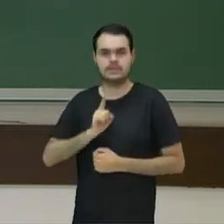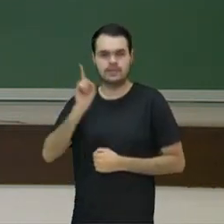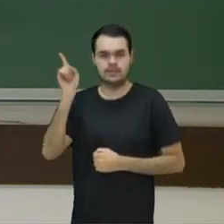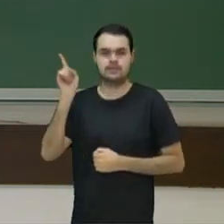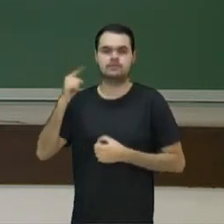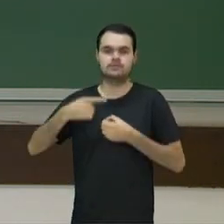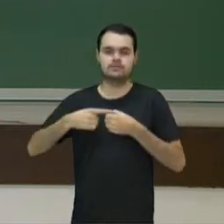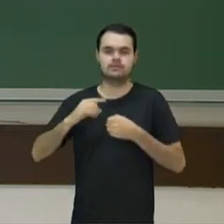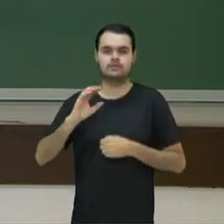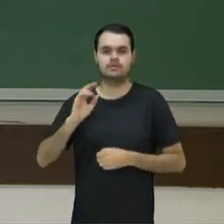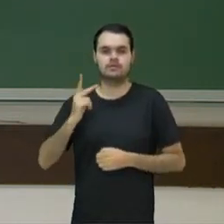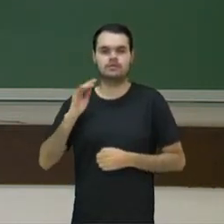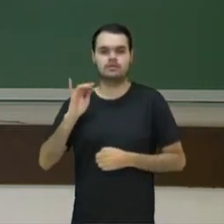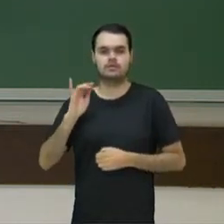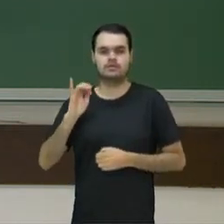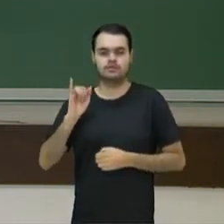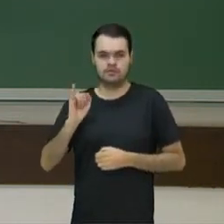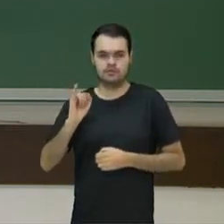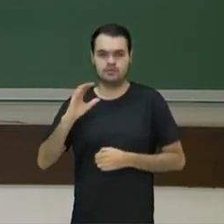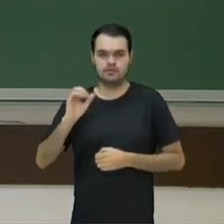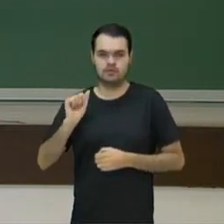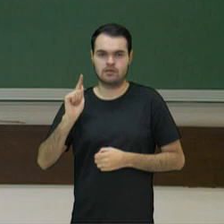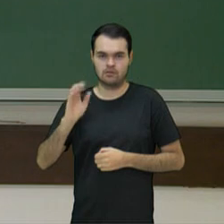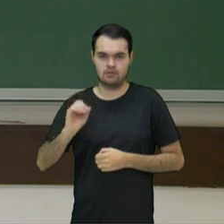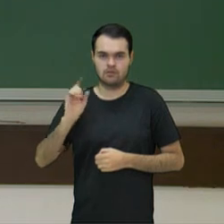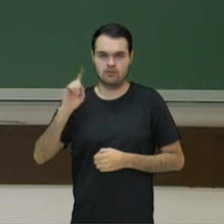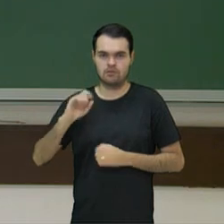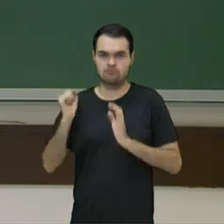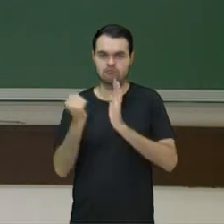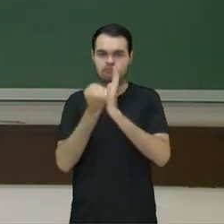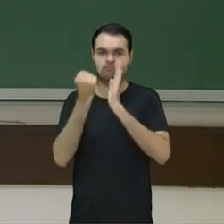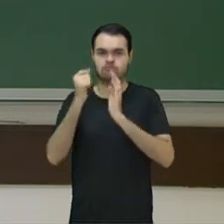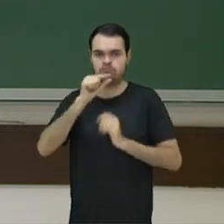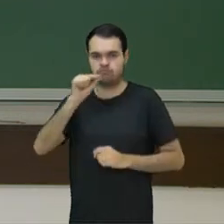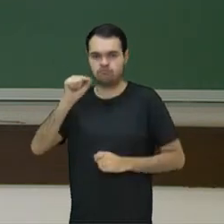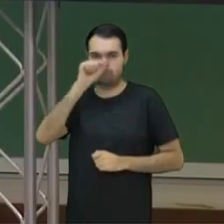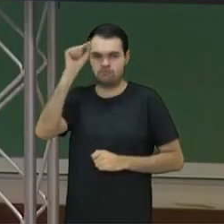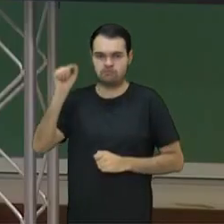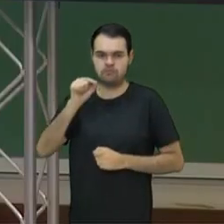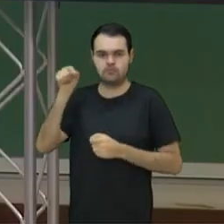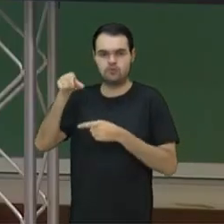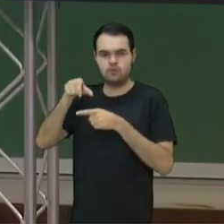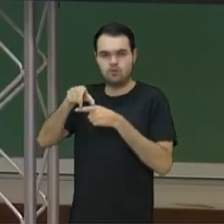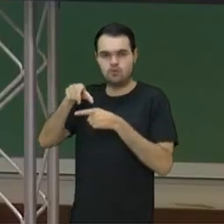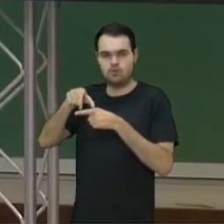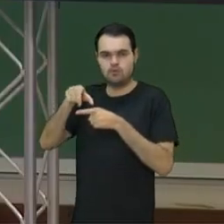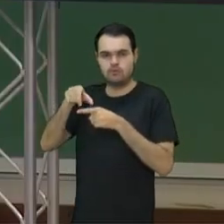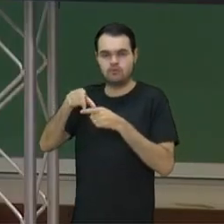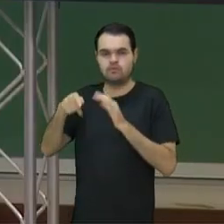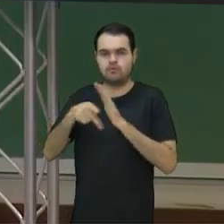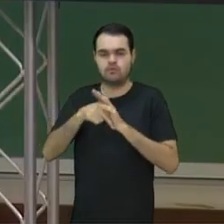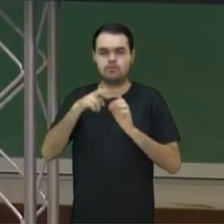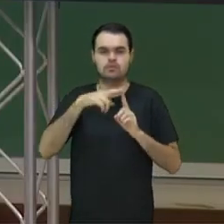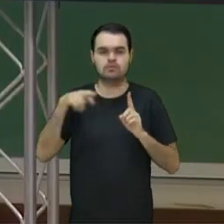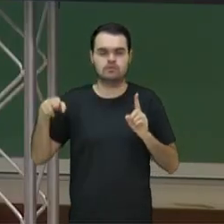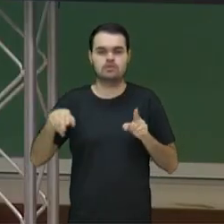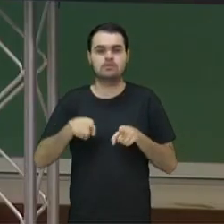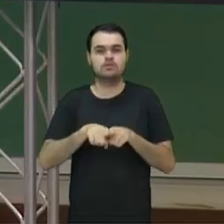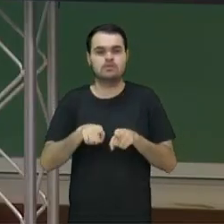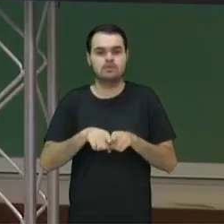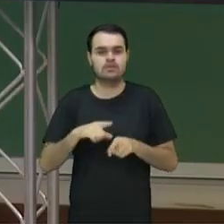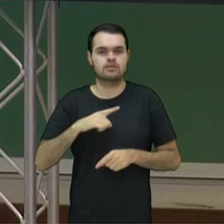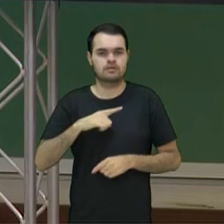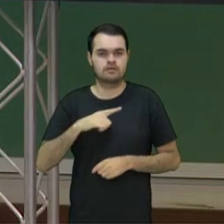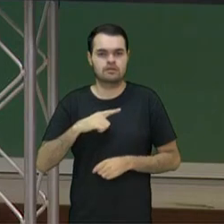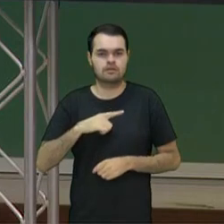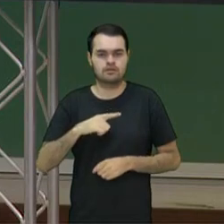Chicago, essa homenagem aqui do símbolo Om para a resistência. Também tem lá uma